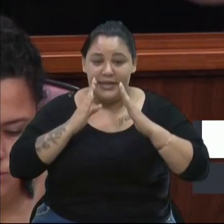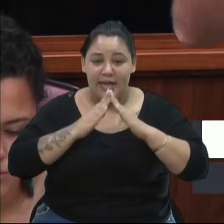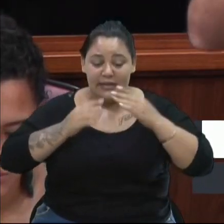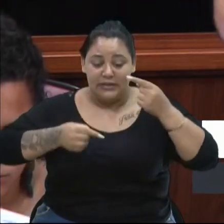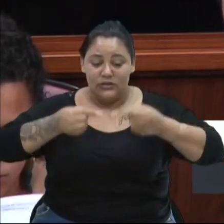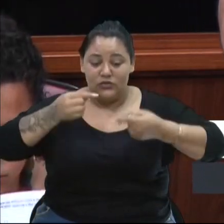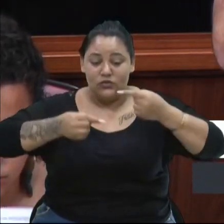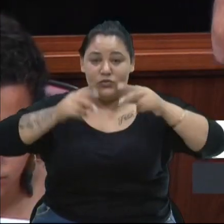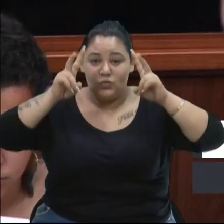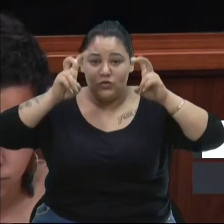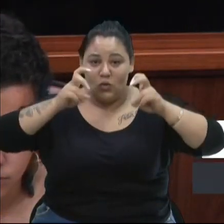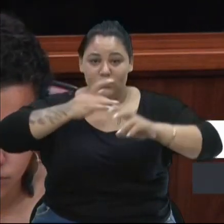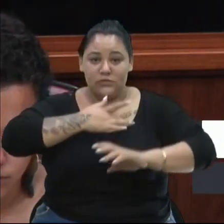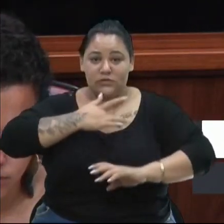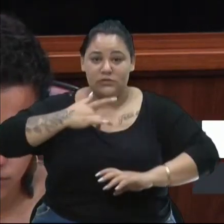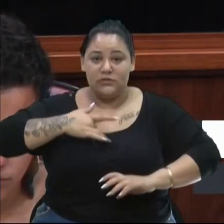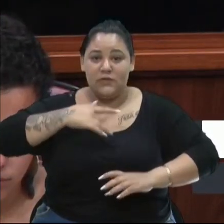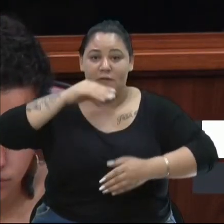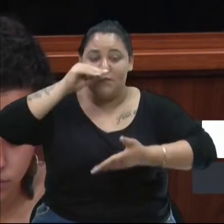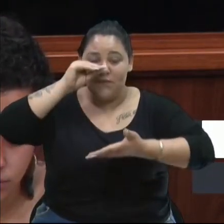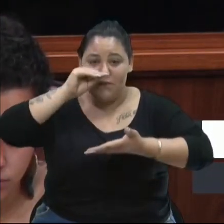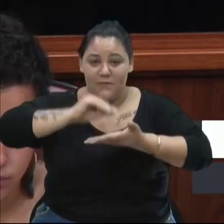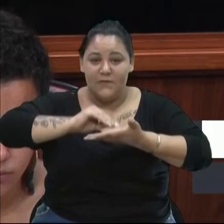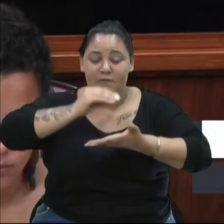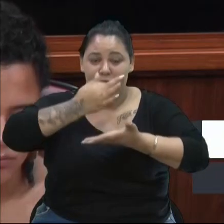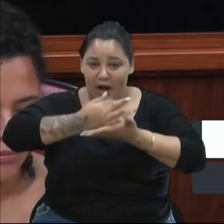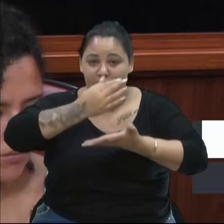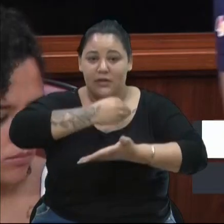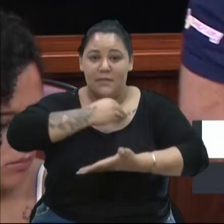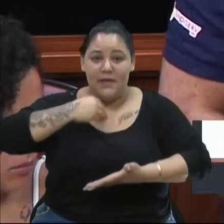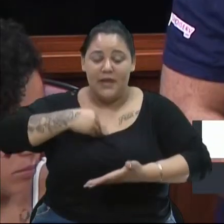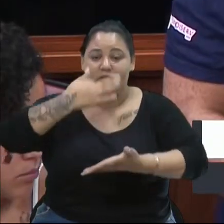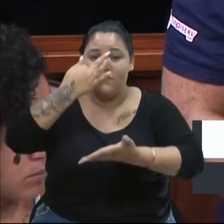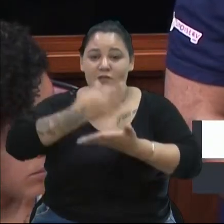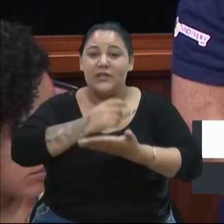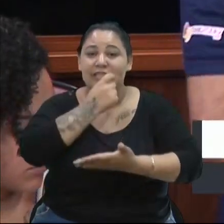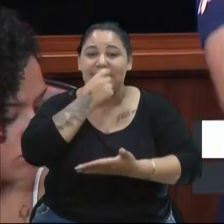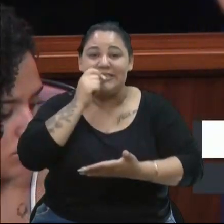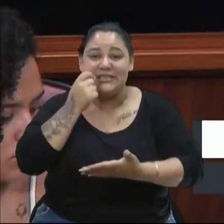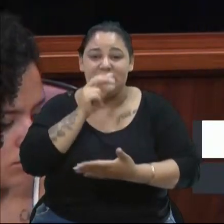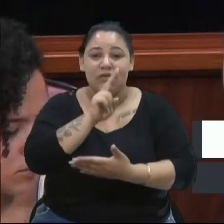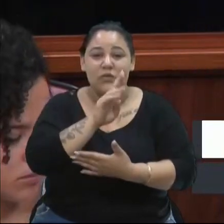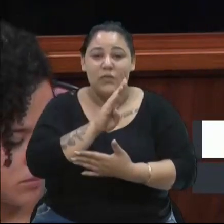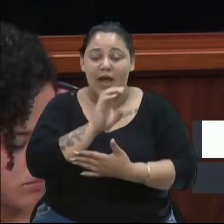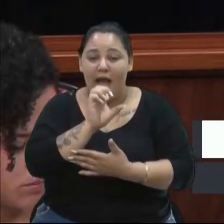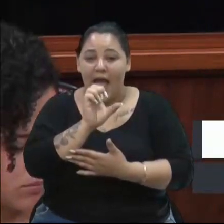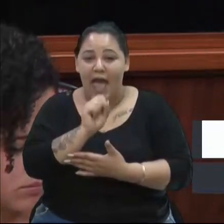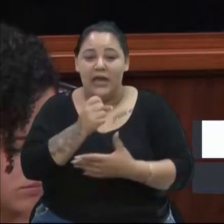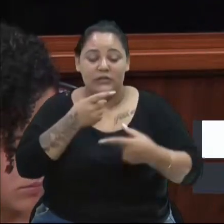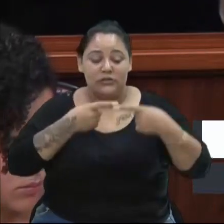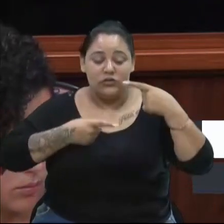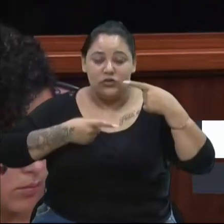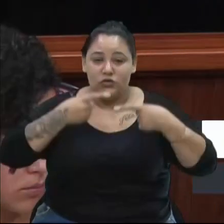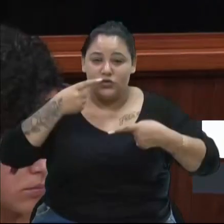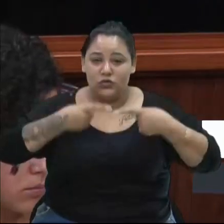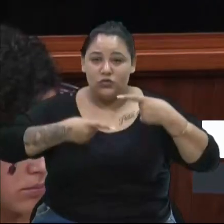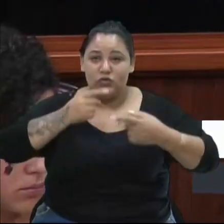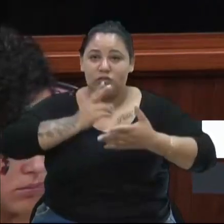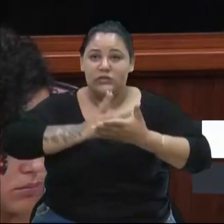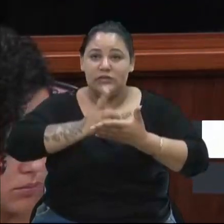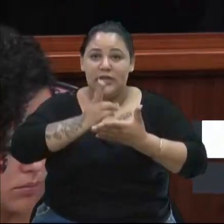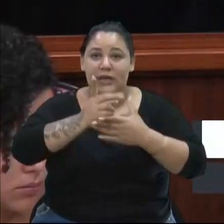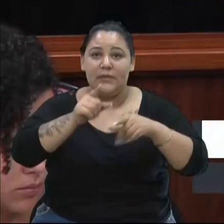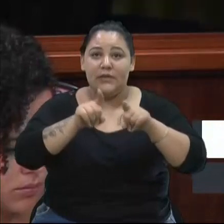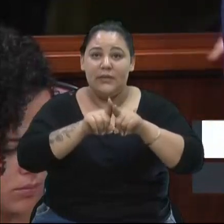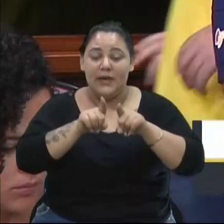sobre a saúde. Faltam médicos, faltam dentistas das UBSs e se discute, né, a questão